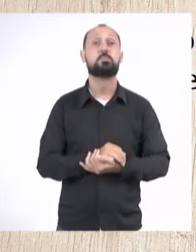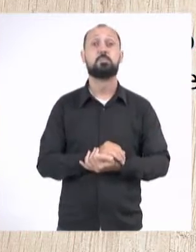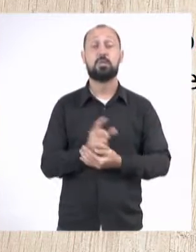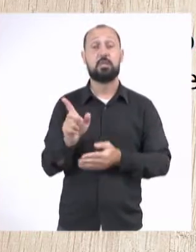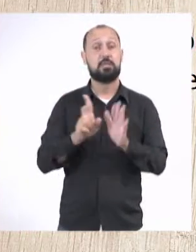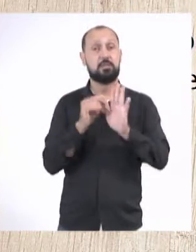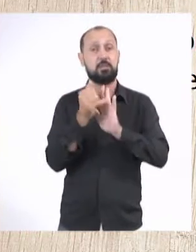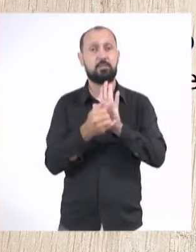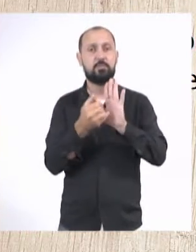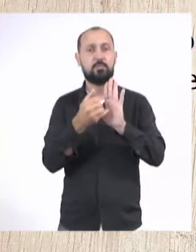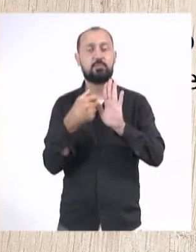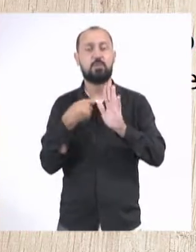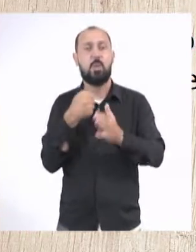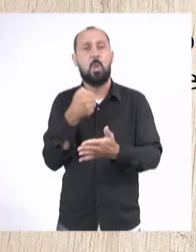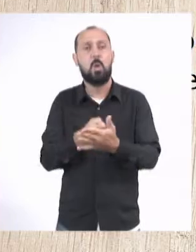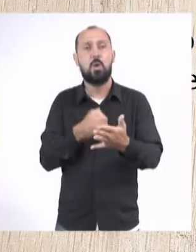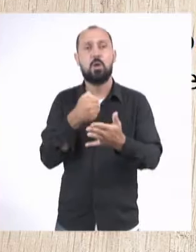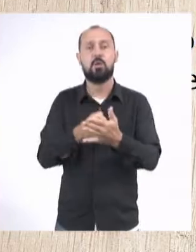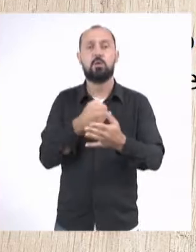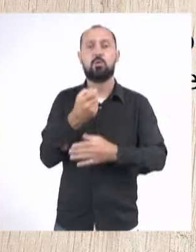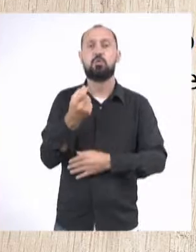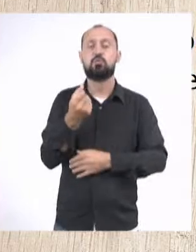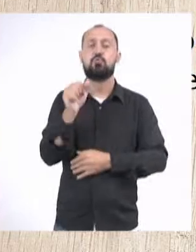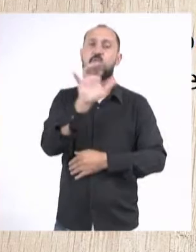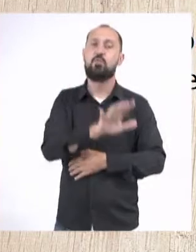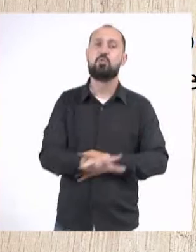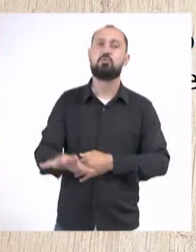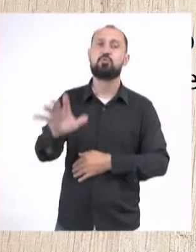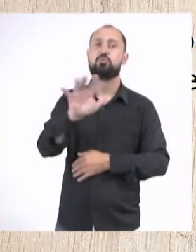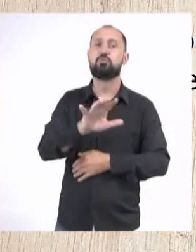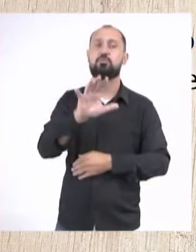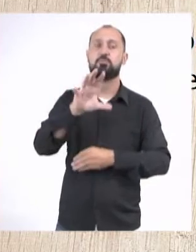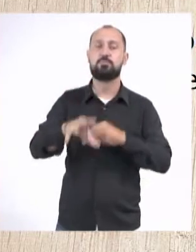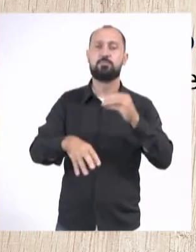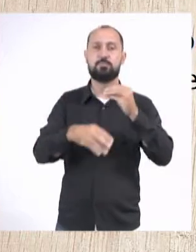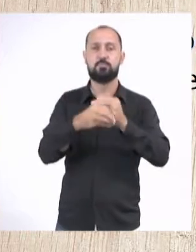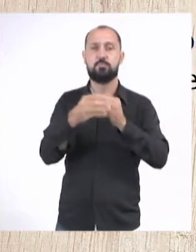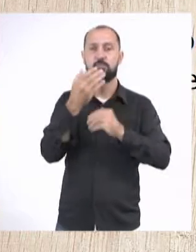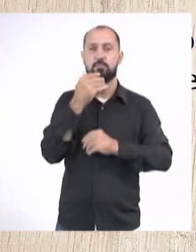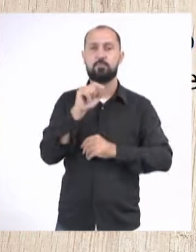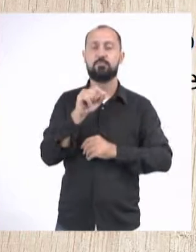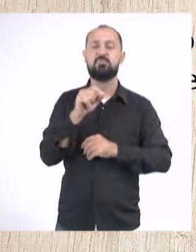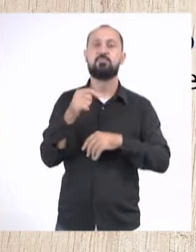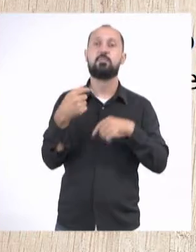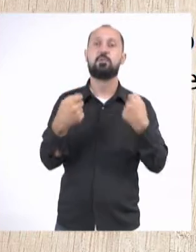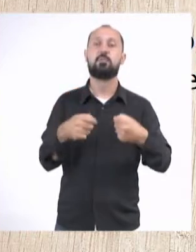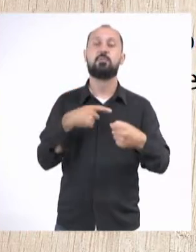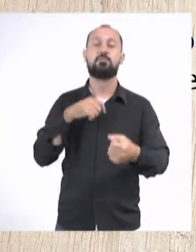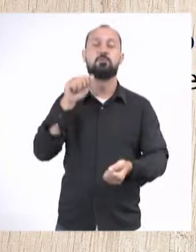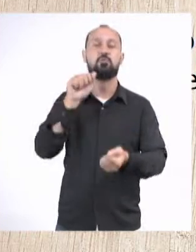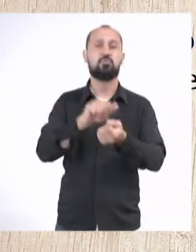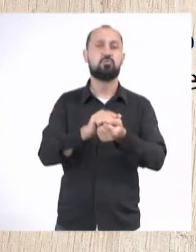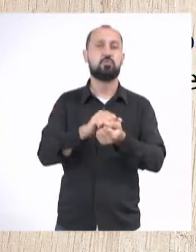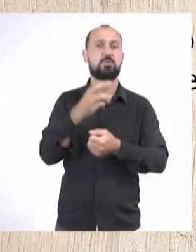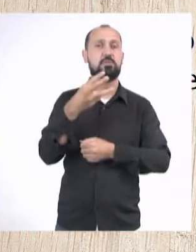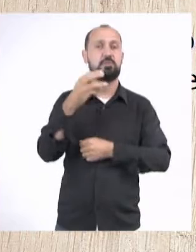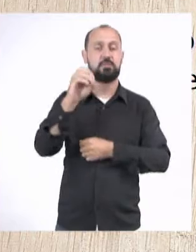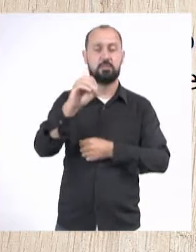Esse programa, ele garante que do valor total destinado à composição do cardápio, deverá constar pelo